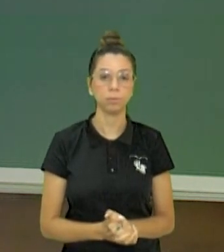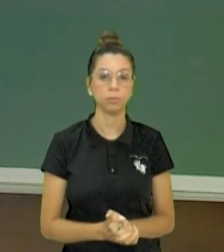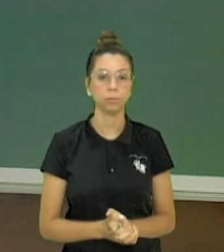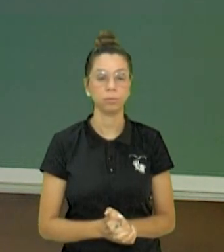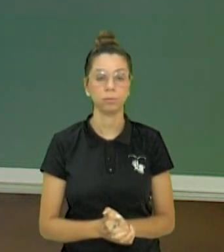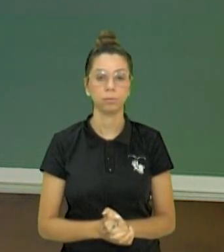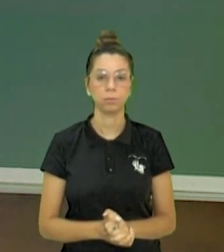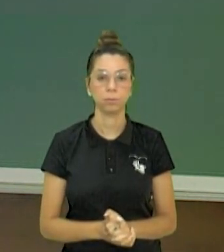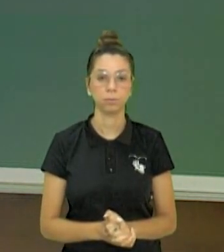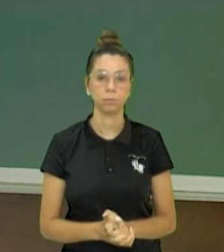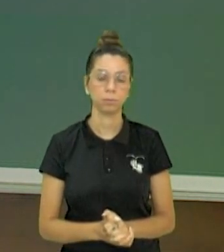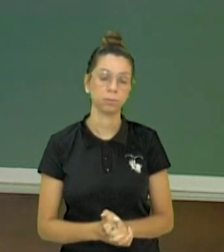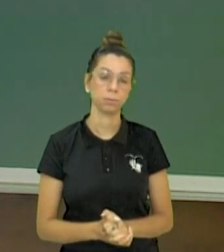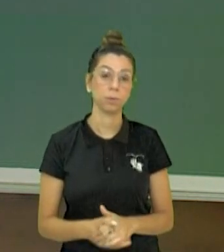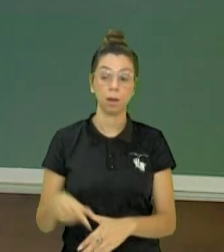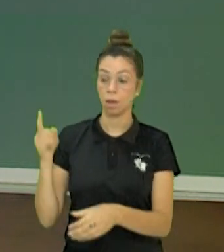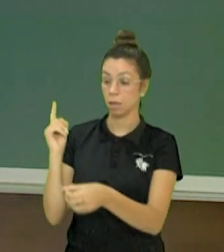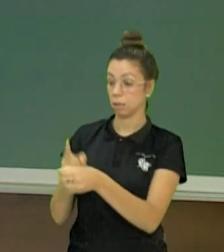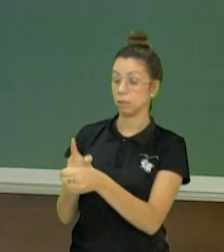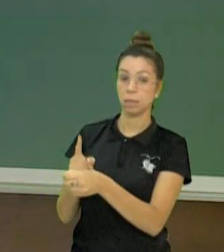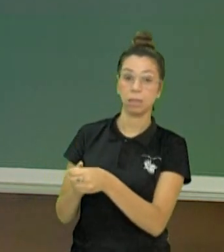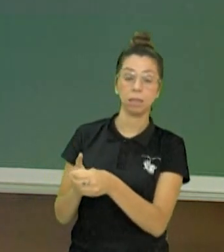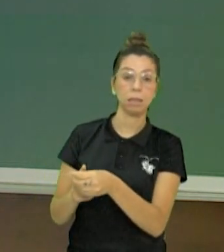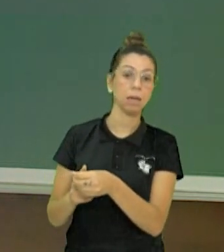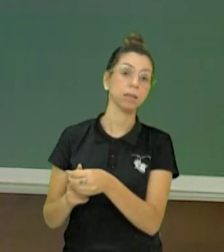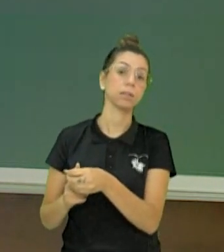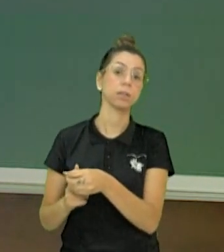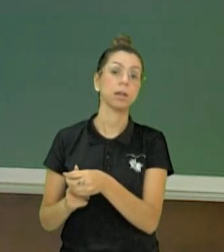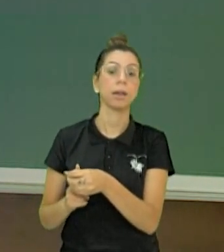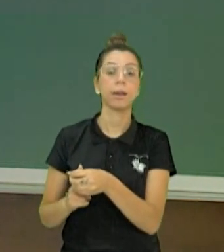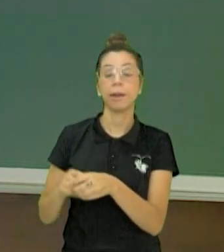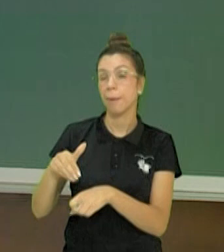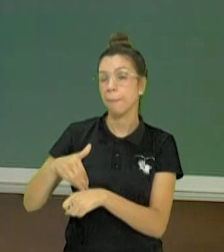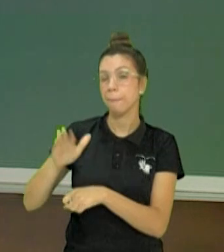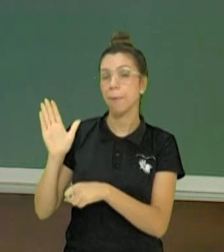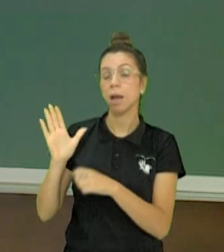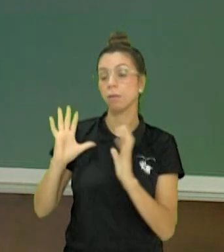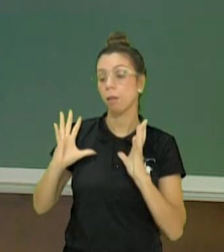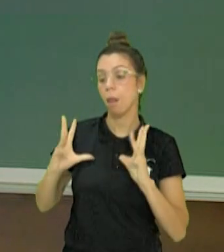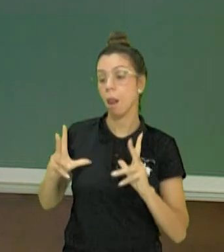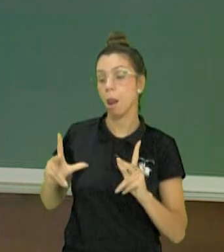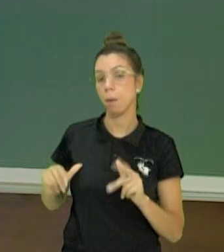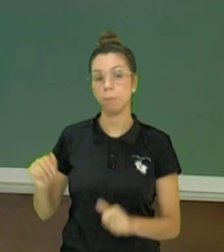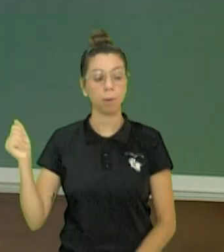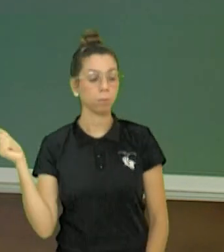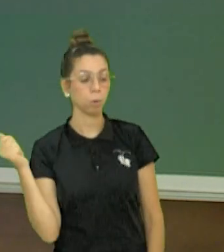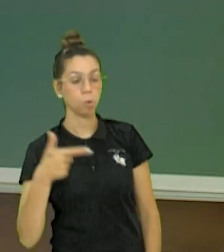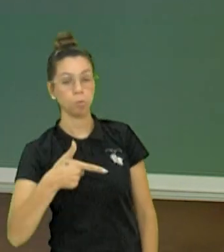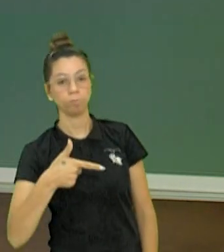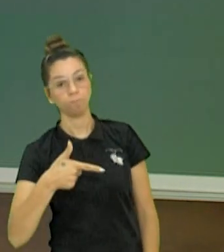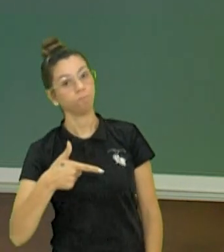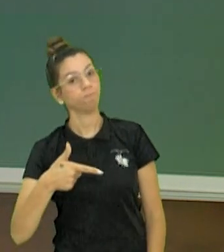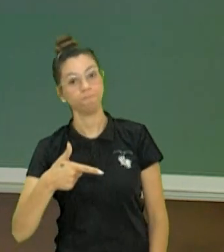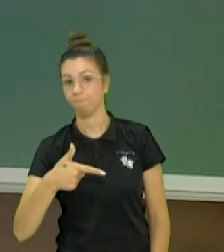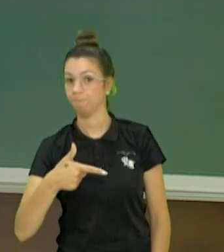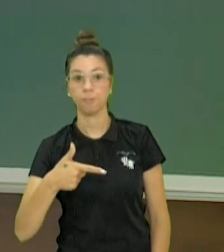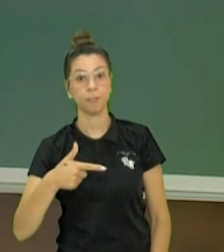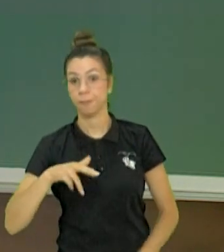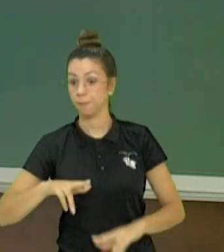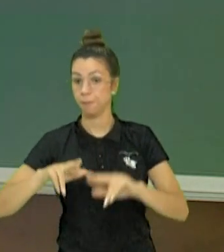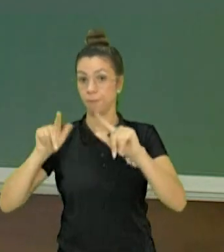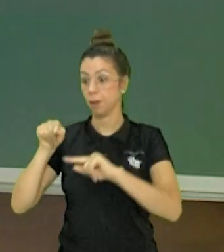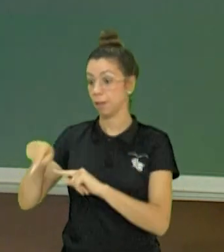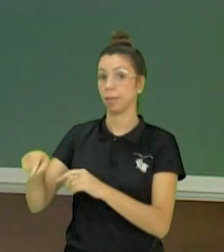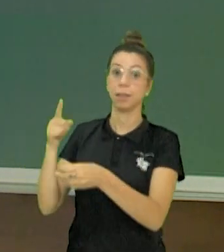more polluted. A cidade não é mais poluída do que o campo. né? Muito pelo contrário, tem mais poluição.